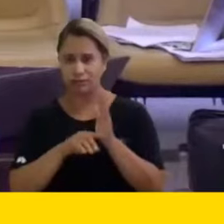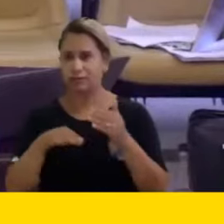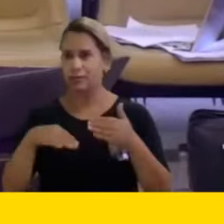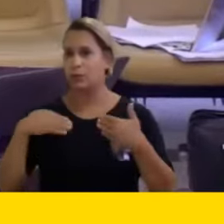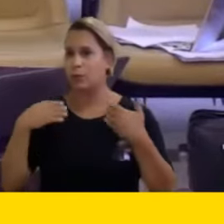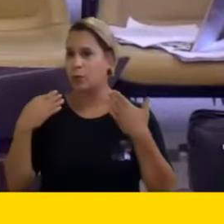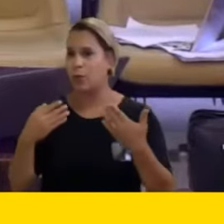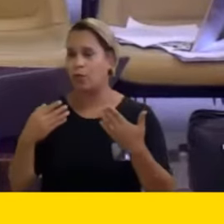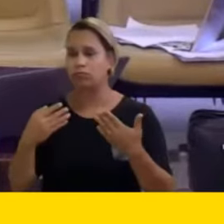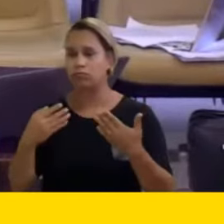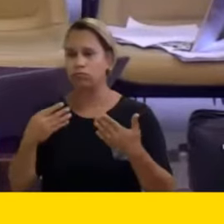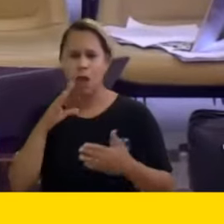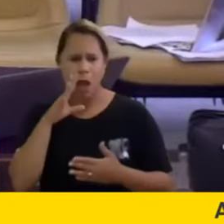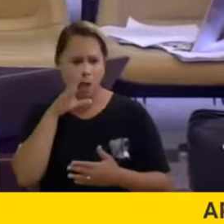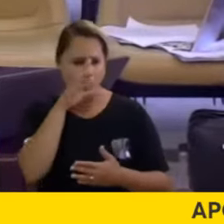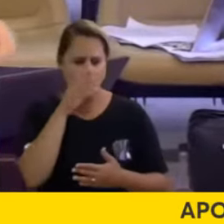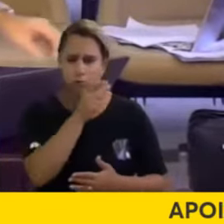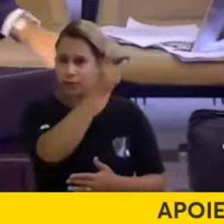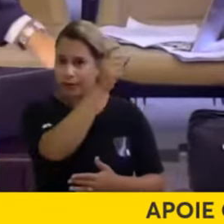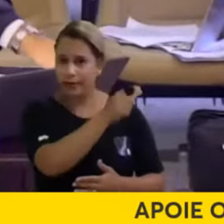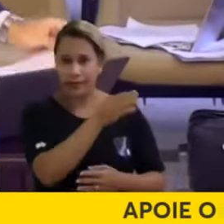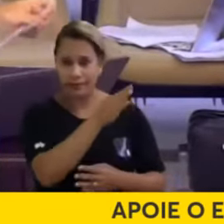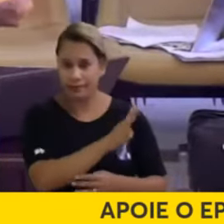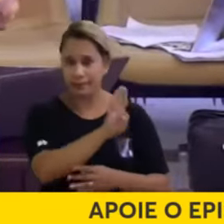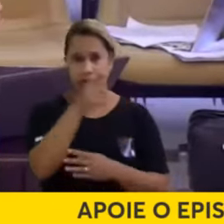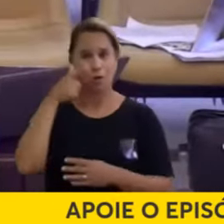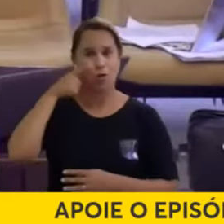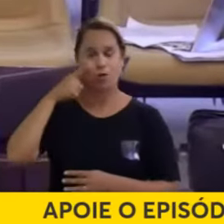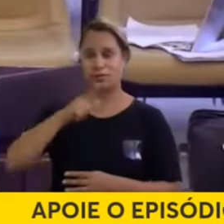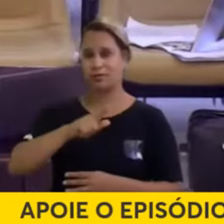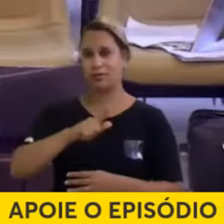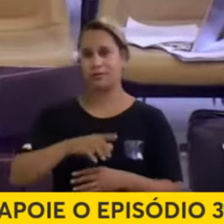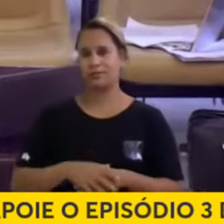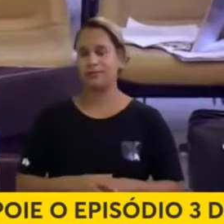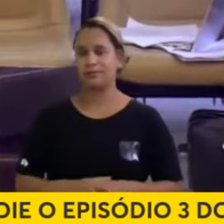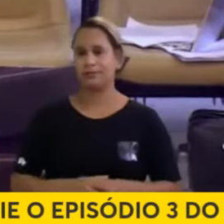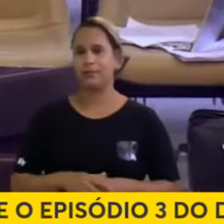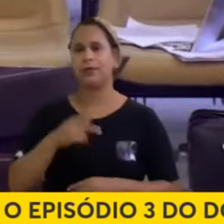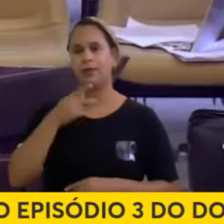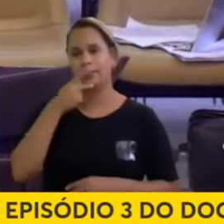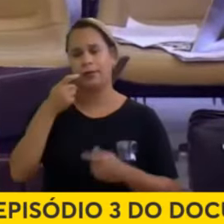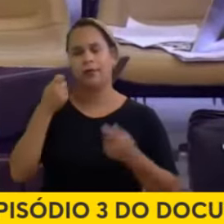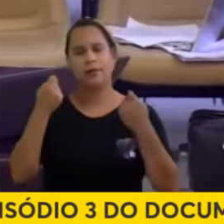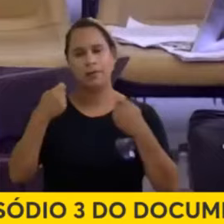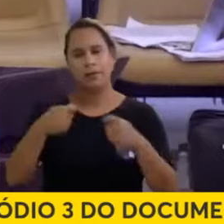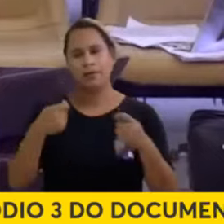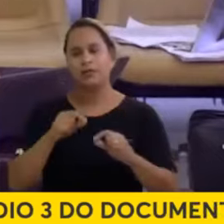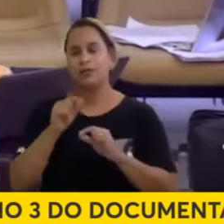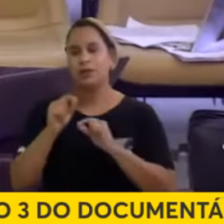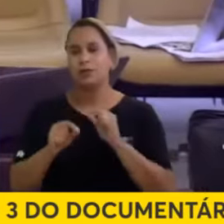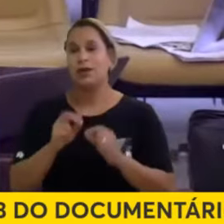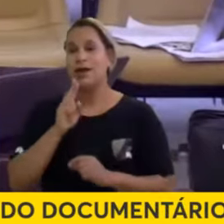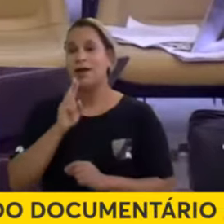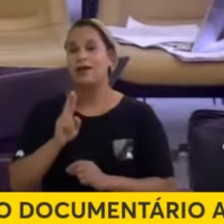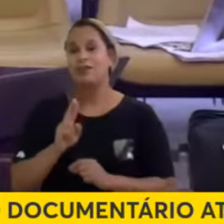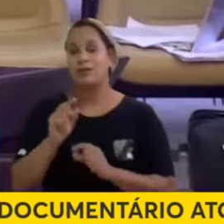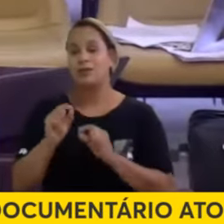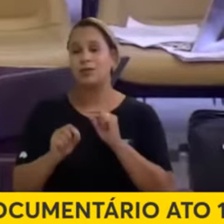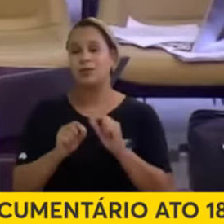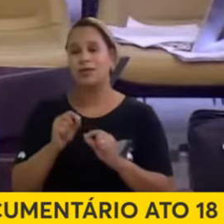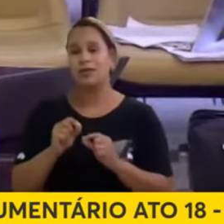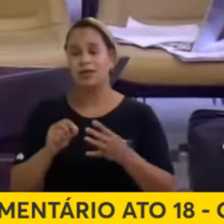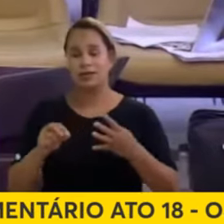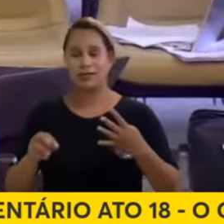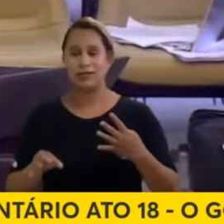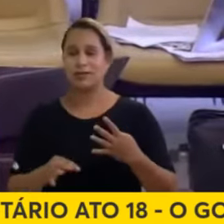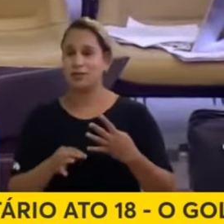moro isso tem que ser dito por uma razão isso tem que ser Dito pelo seguinte porque a jurisprudência